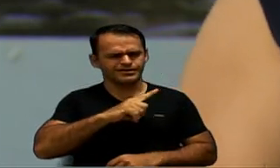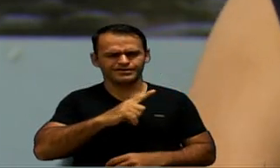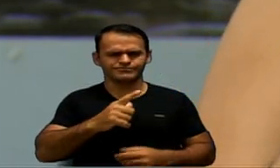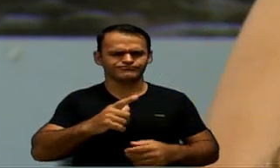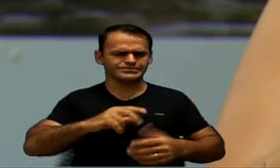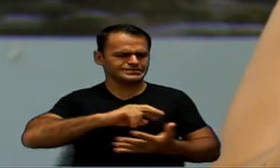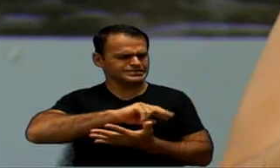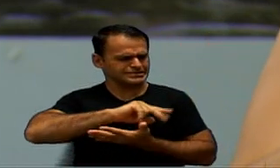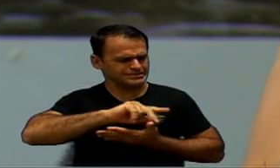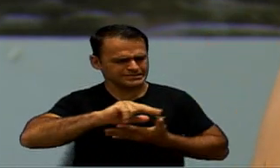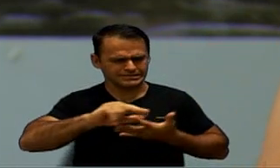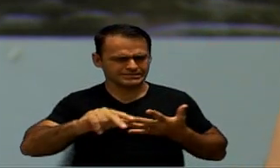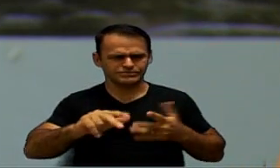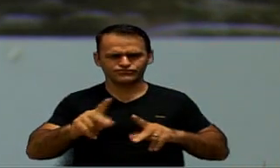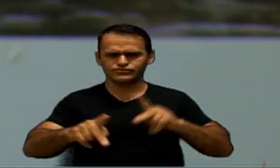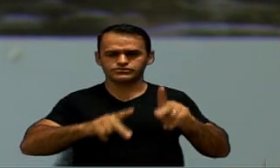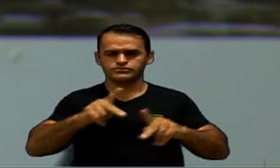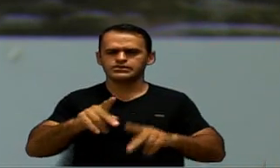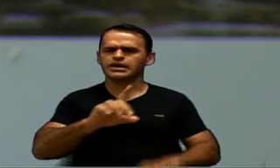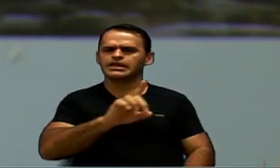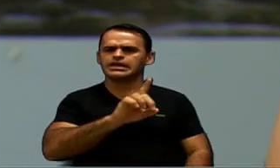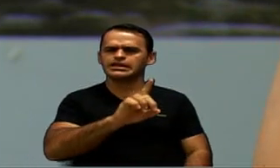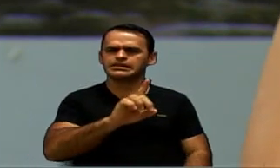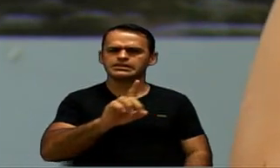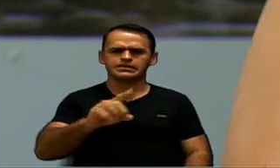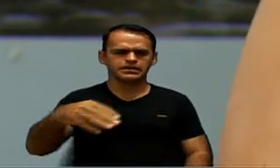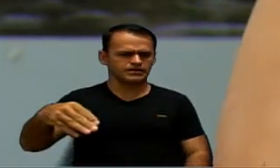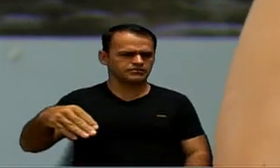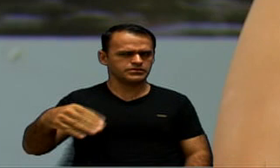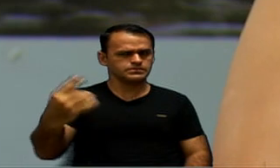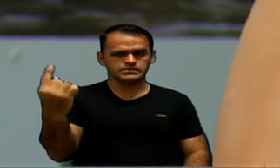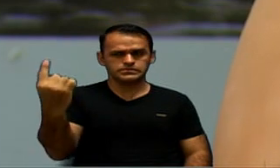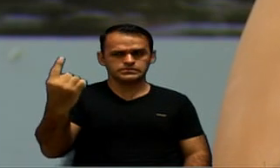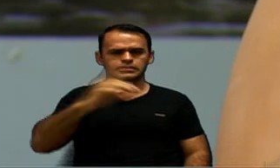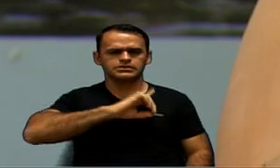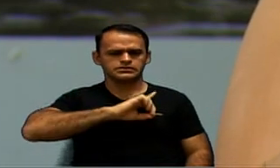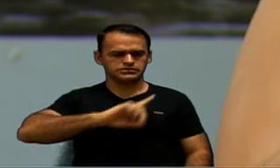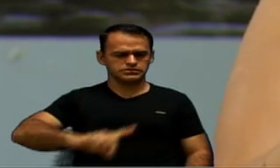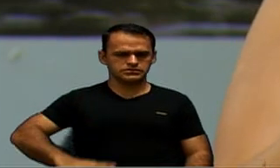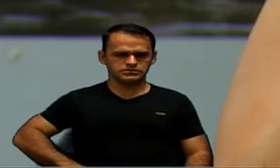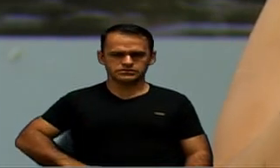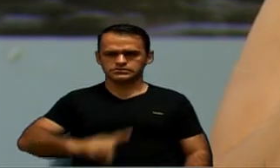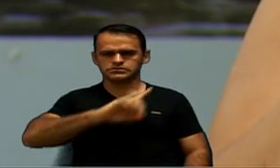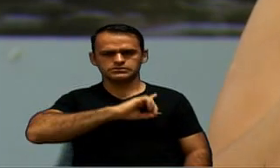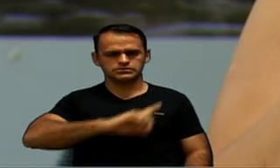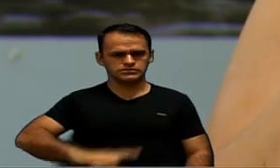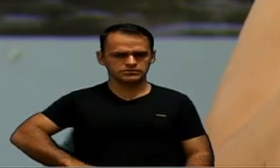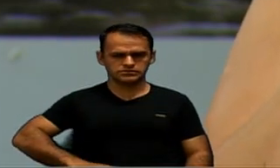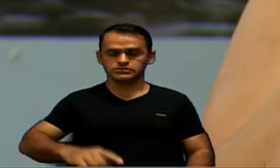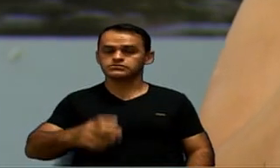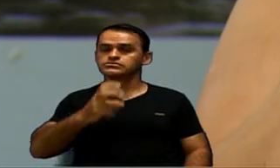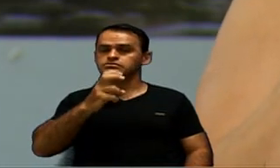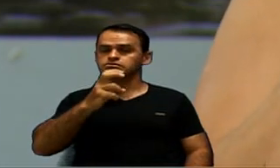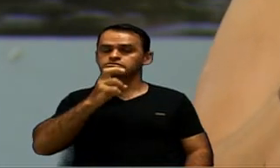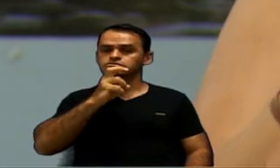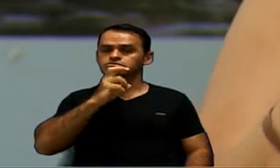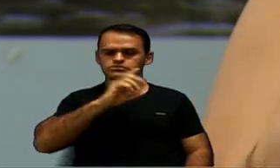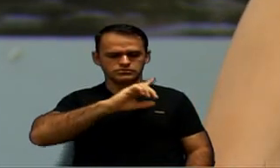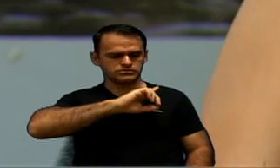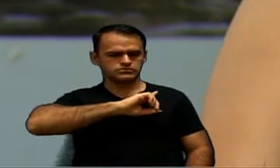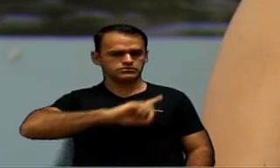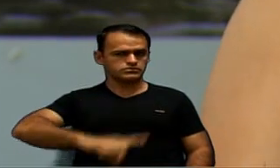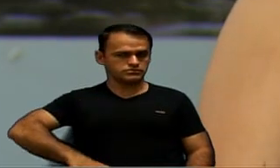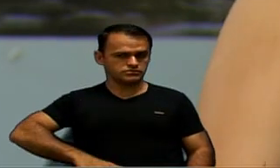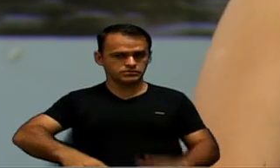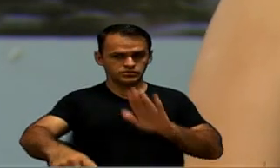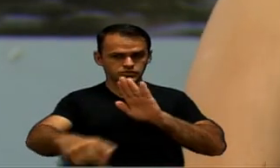públicos. Começando pela DDM, que é a primeira, né, delegacia do interior do Estado de São Paulo. Nós temos DDM, né, que